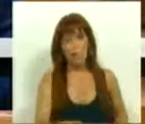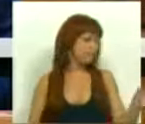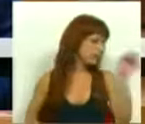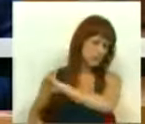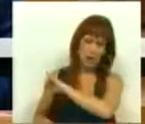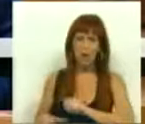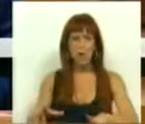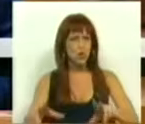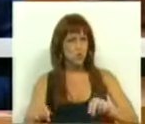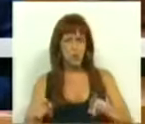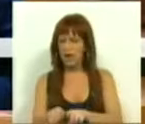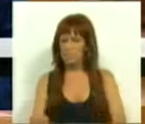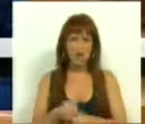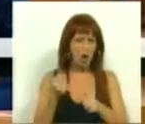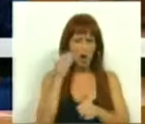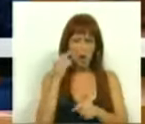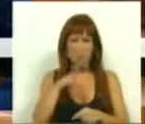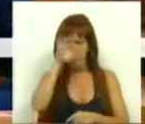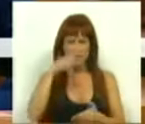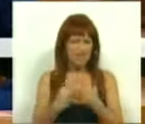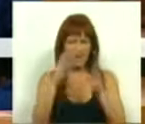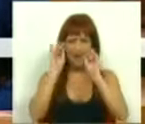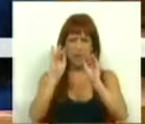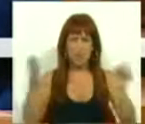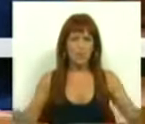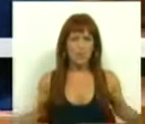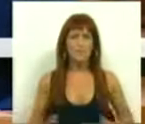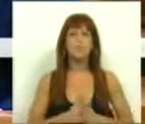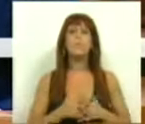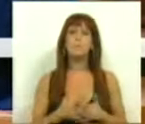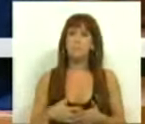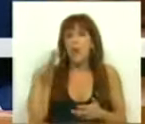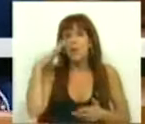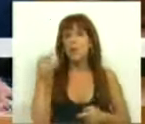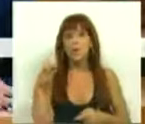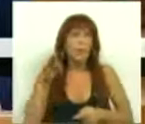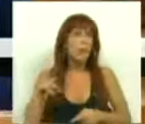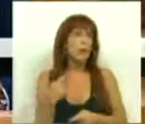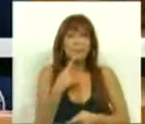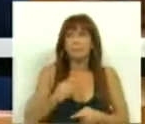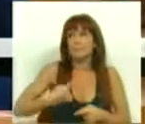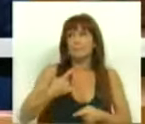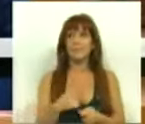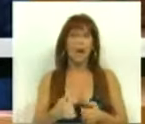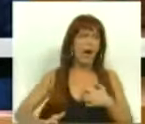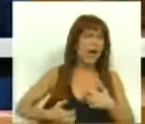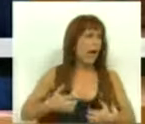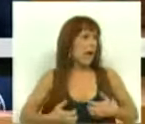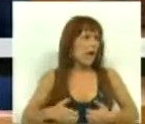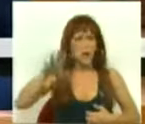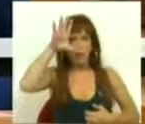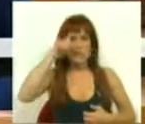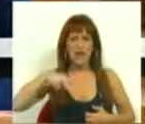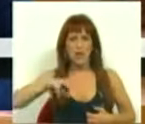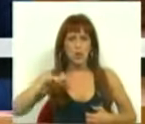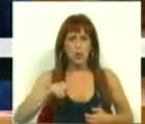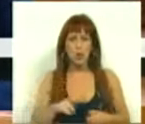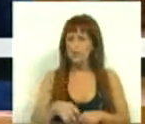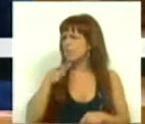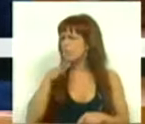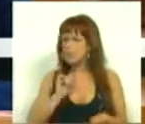não é, nunca será, a melhor forma de governar a educação. É natural que o PS estranhe e se inquiete que o ministro Nuno Crato, que